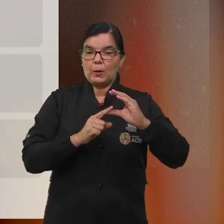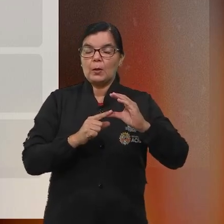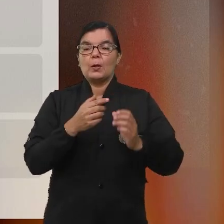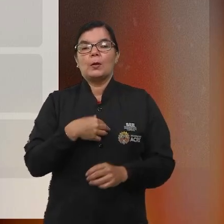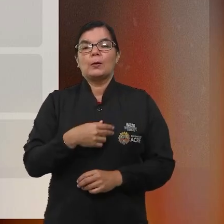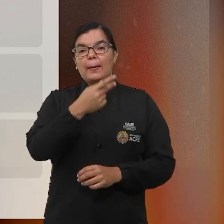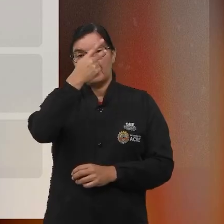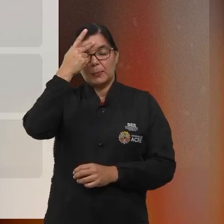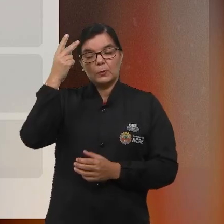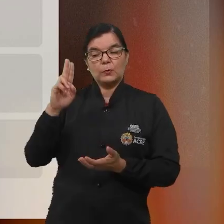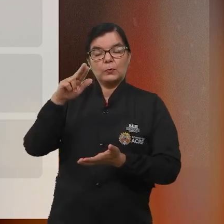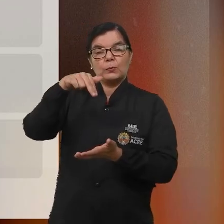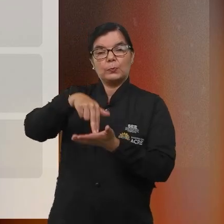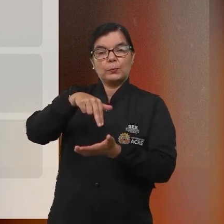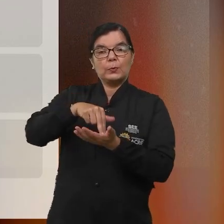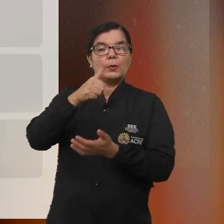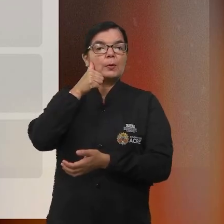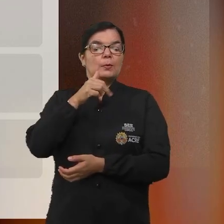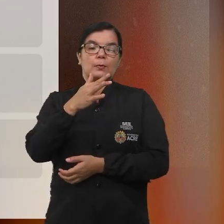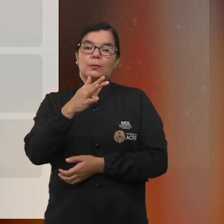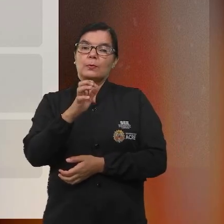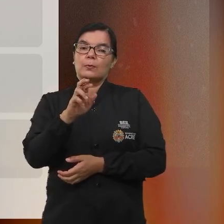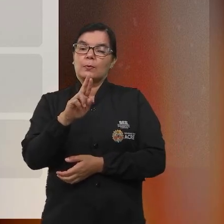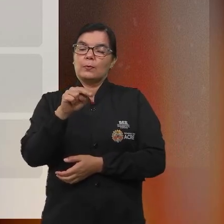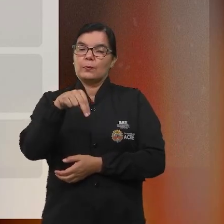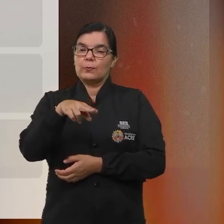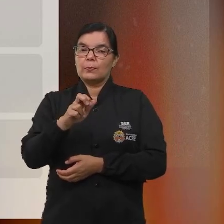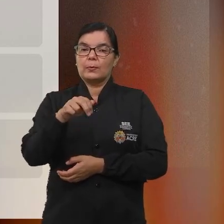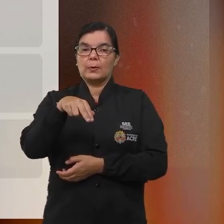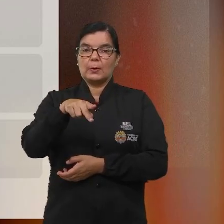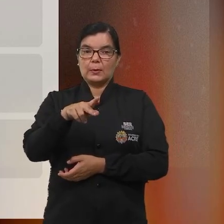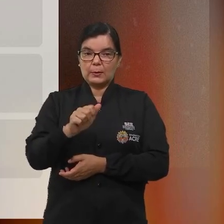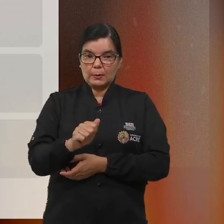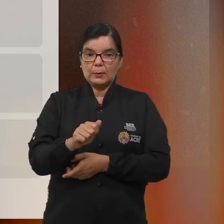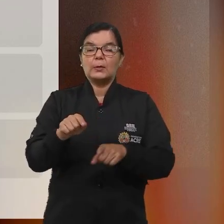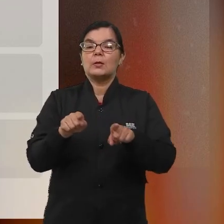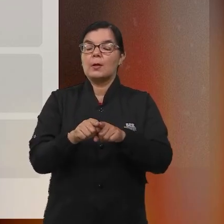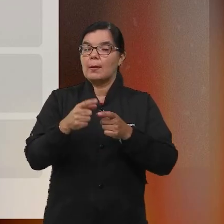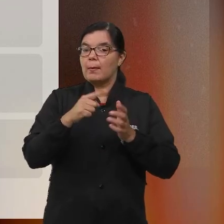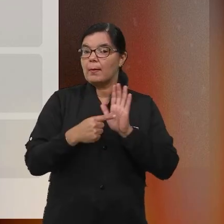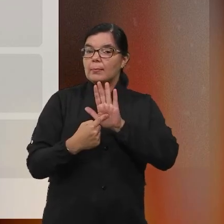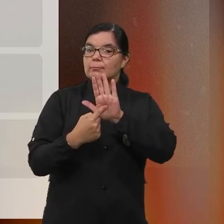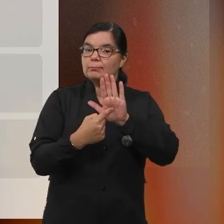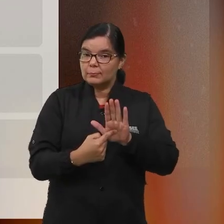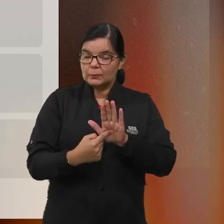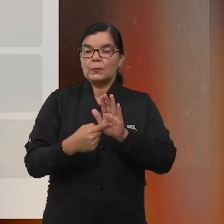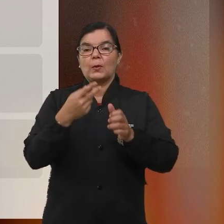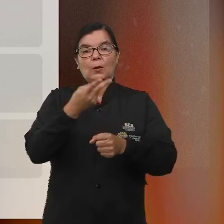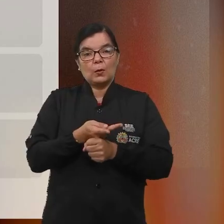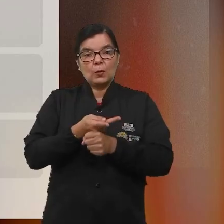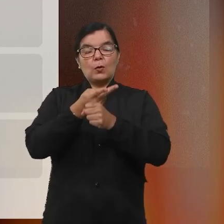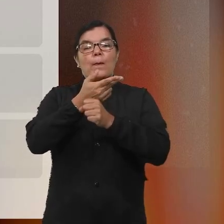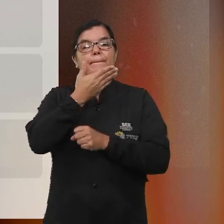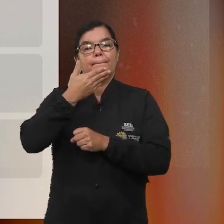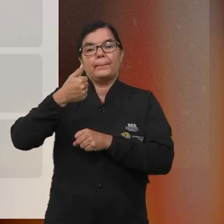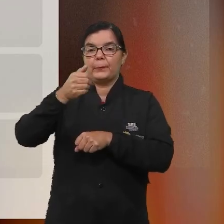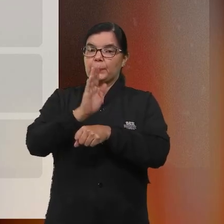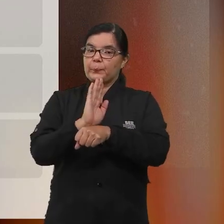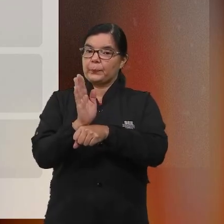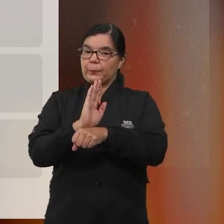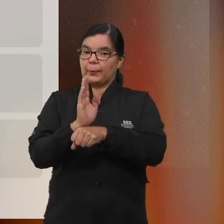foi protagonizado por Fernanda Montenegro e indicado ao Oscar de melhor